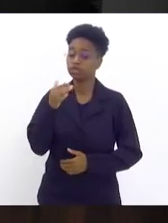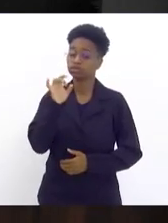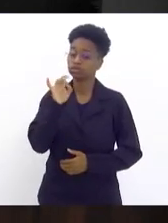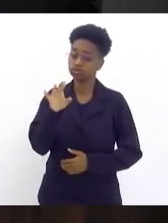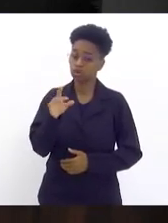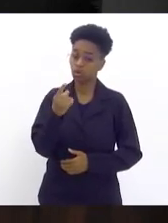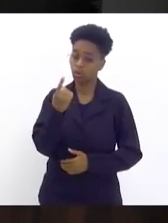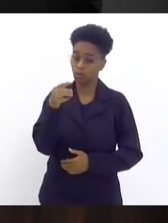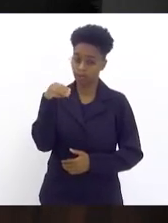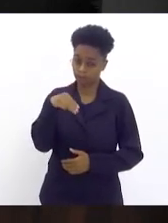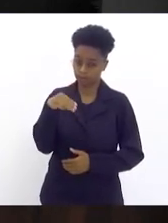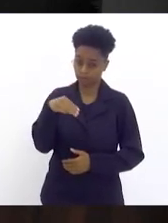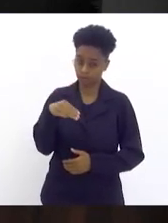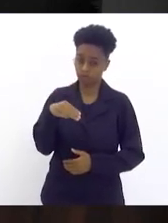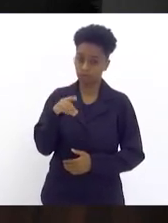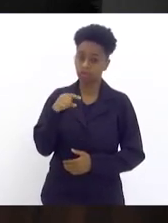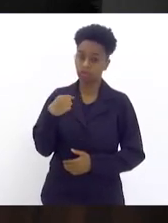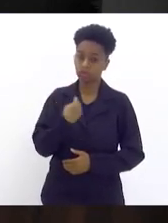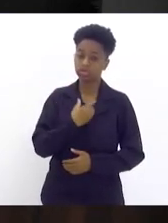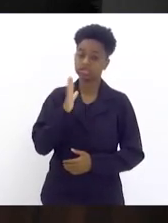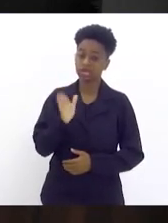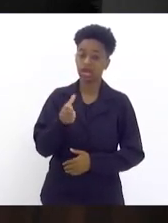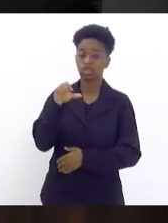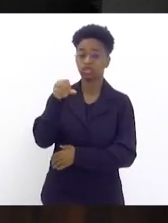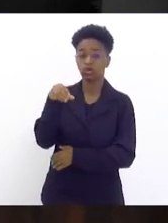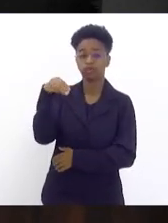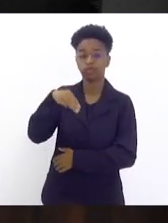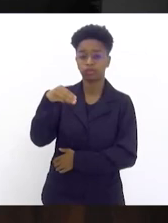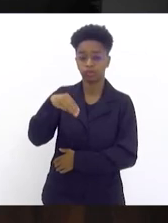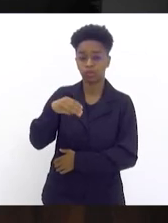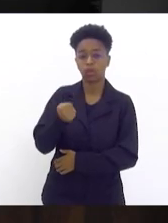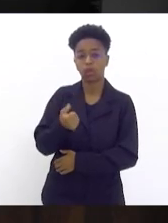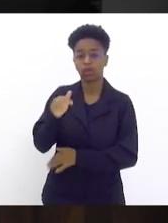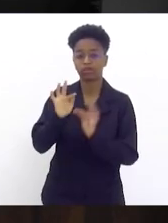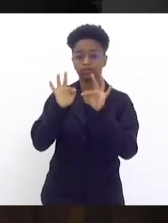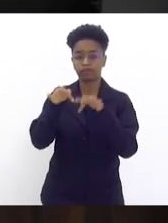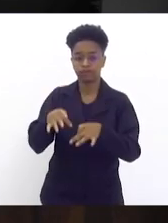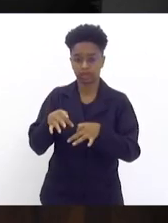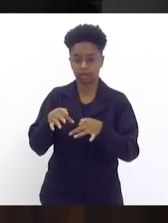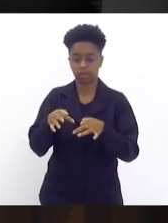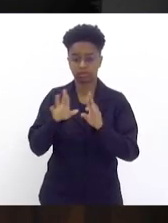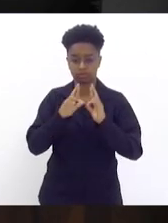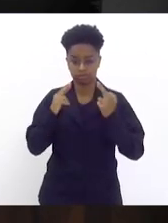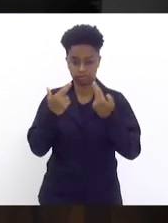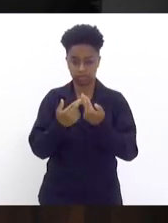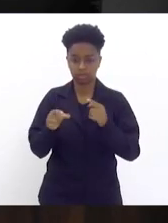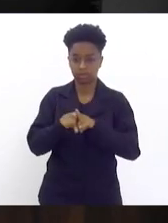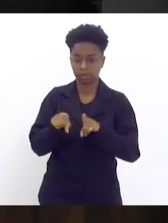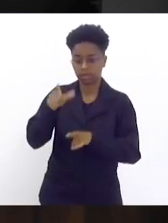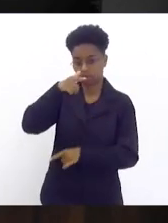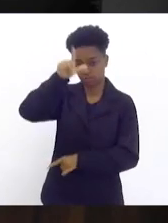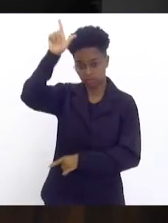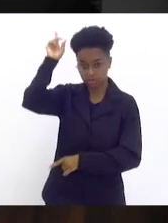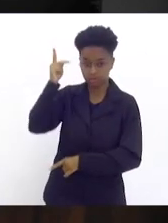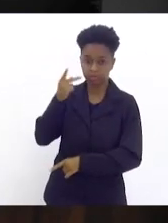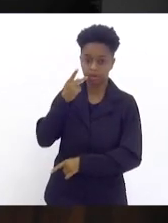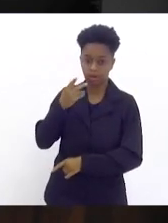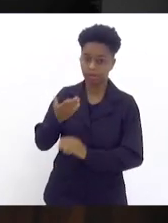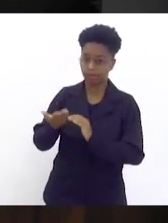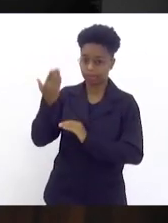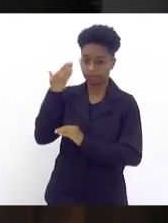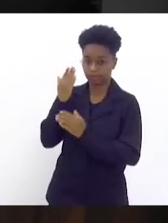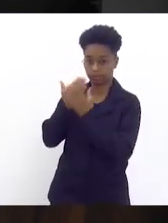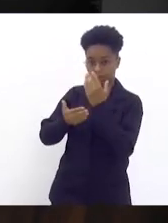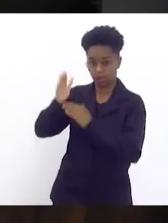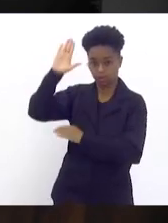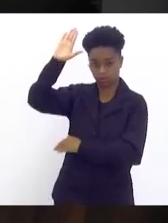pudesse usar um minutinho só a gente já tá 9 minutos do final da sessão Deputado Luiz Paulo cordialmente tinha levantado a mão